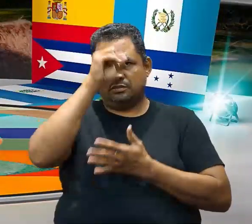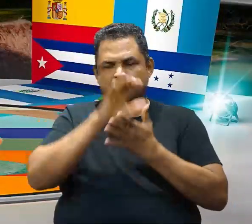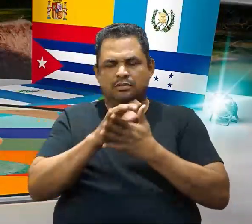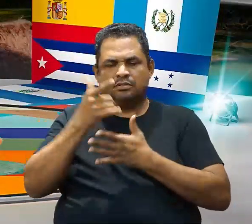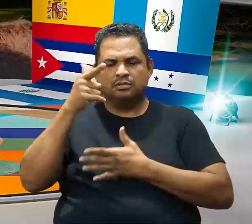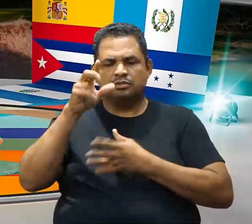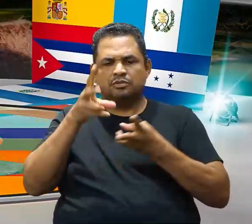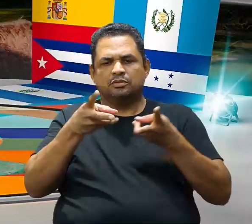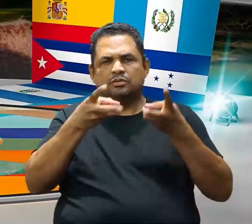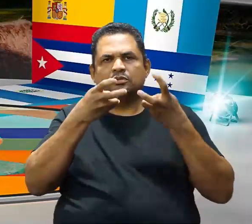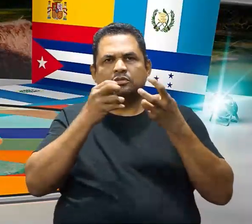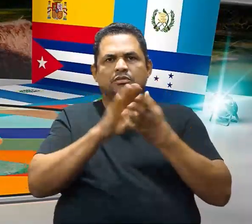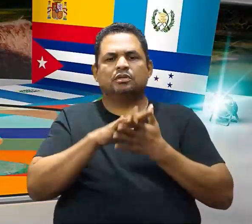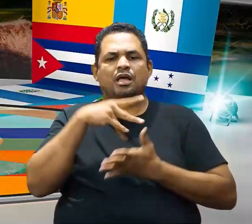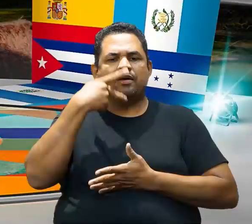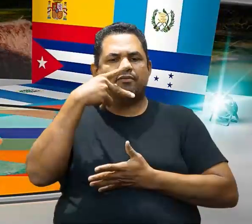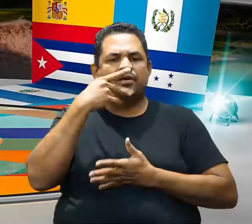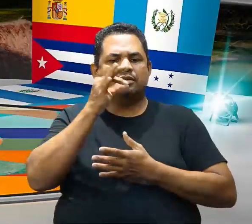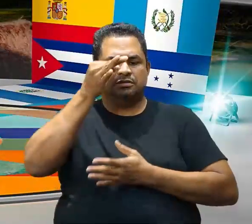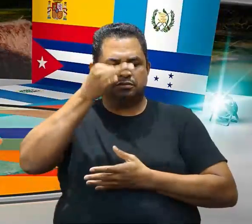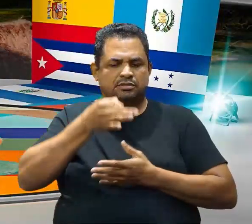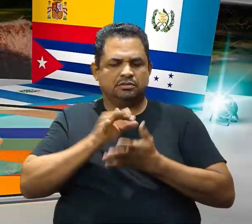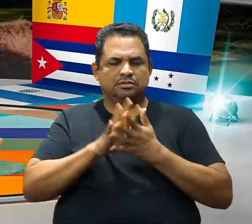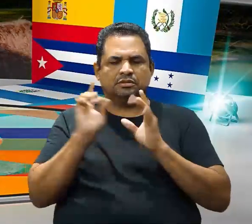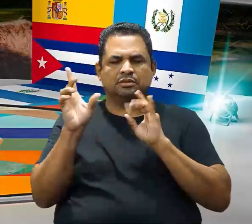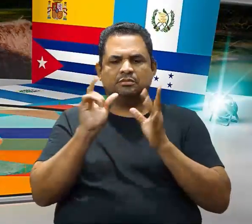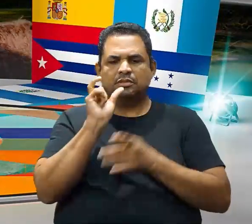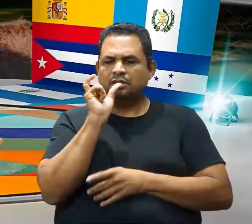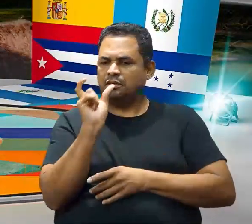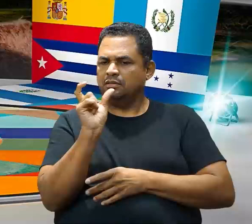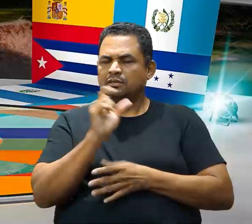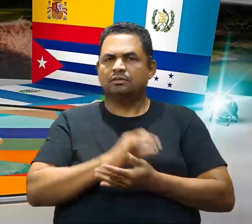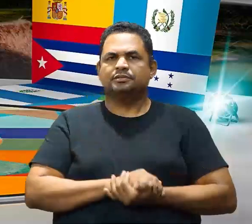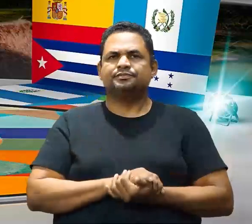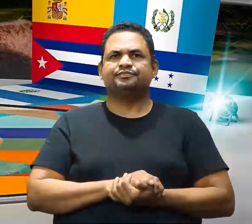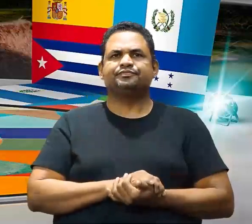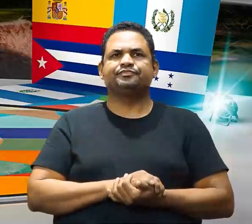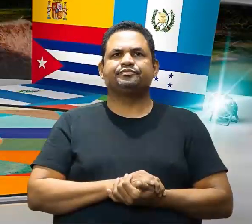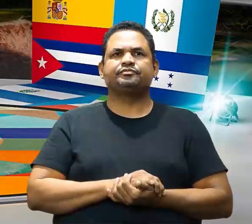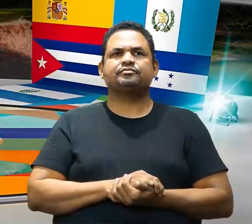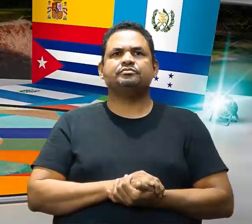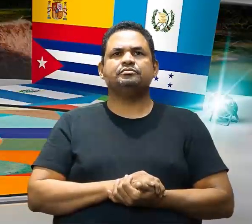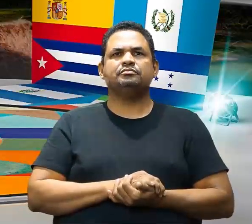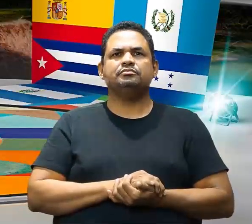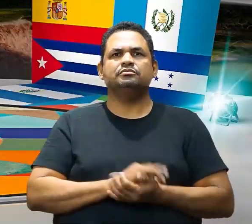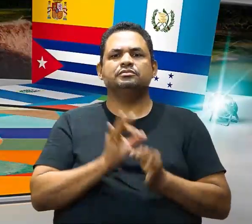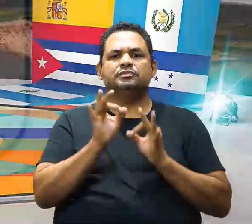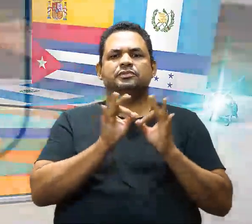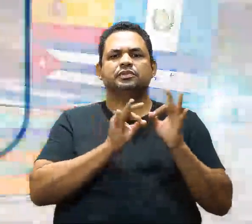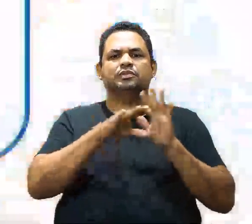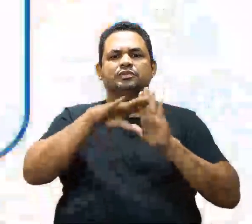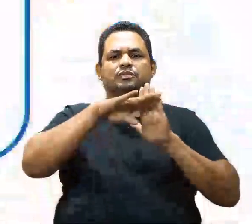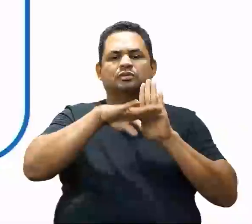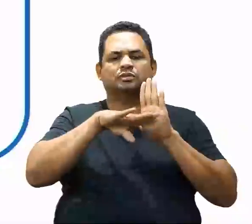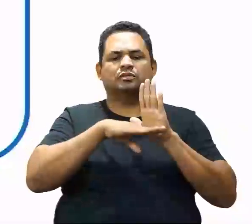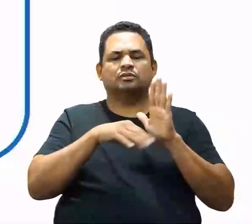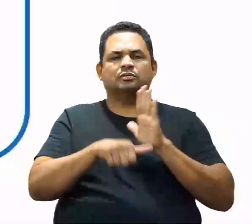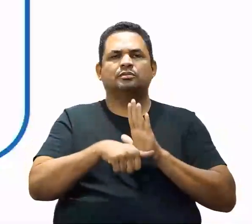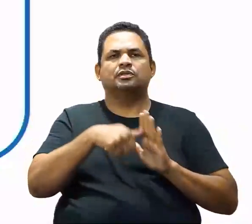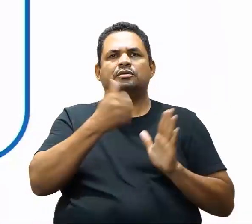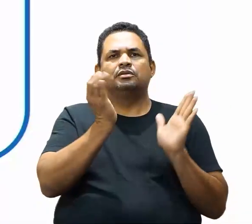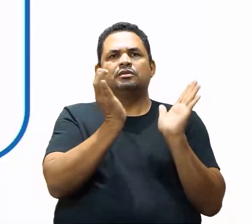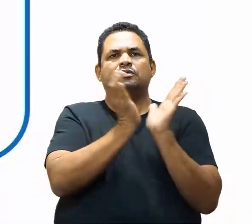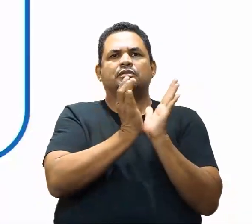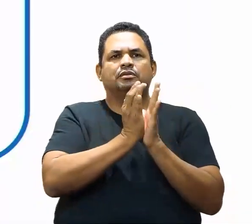identificar a pronúncia correta de cada palavra. Isso mesmo. Então vamos ver o cronograma dessa nossa primeira unidade. Se liga